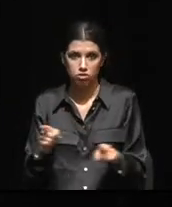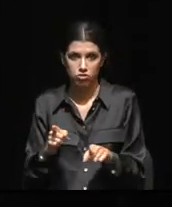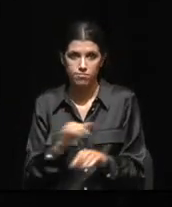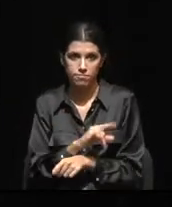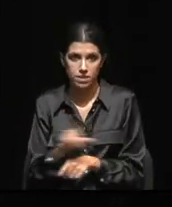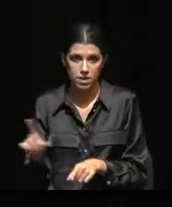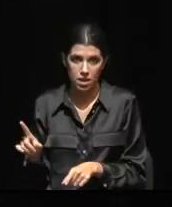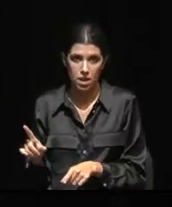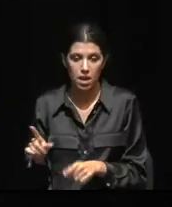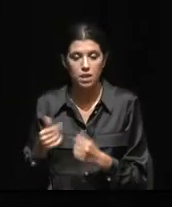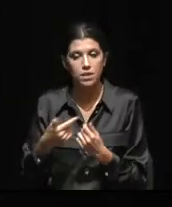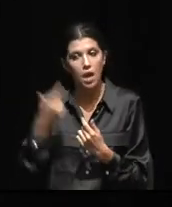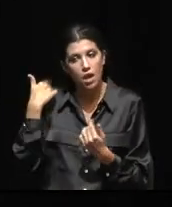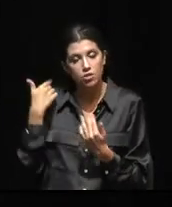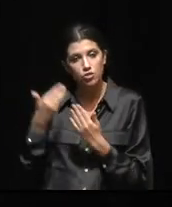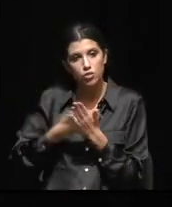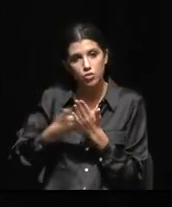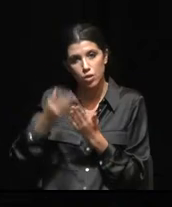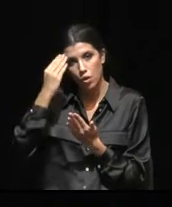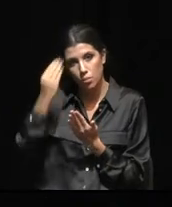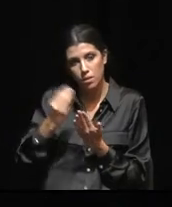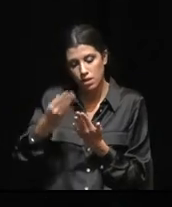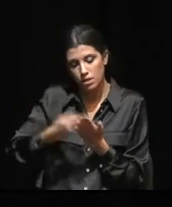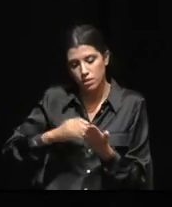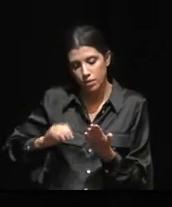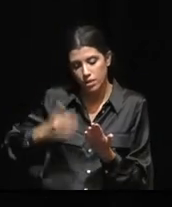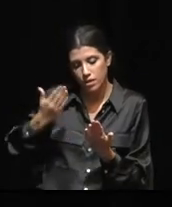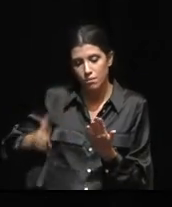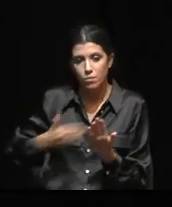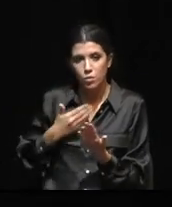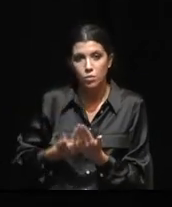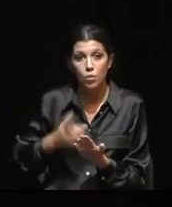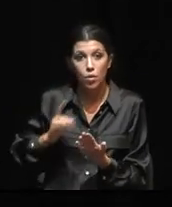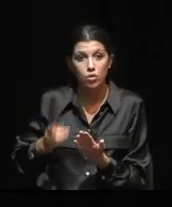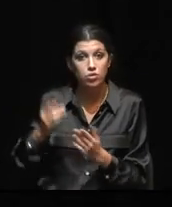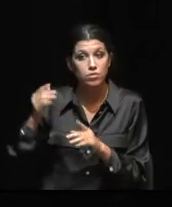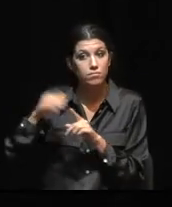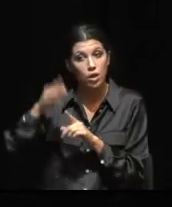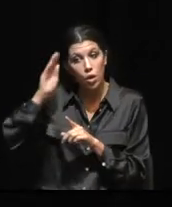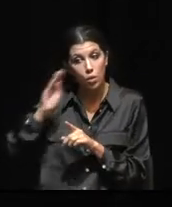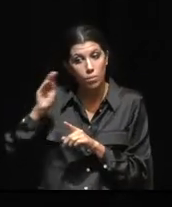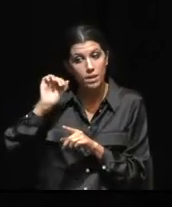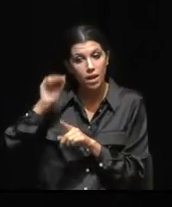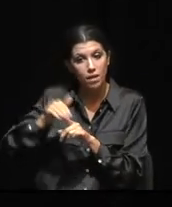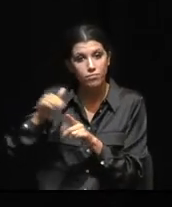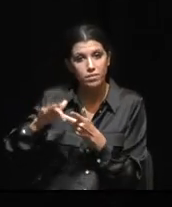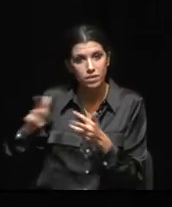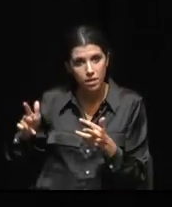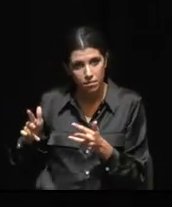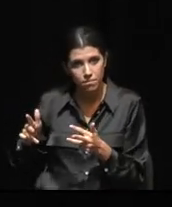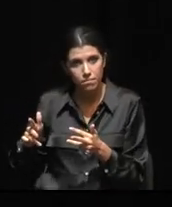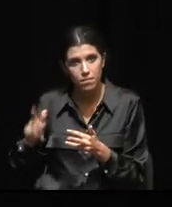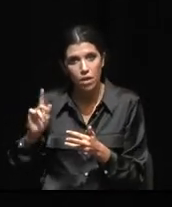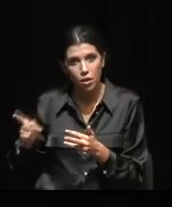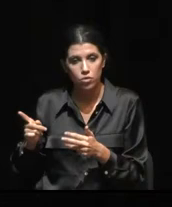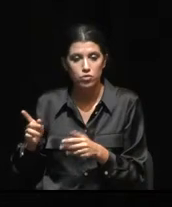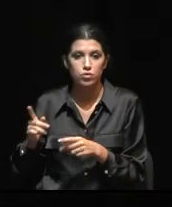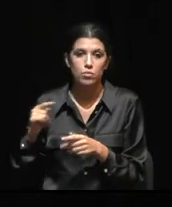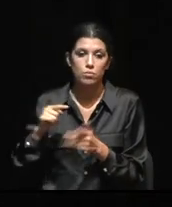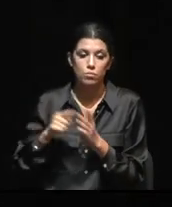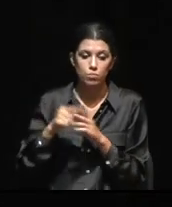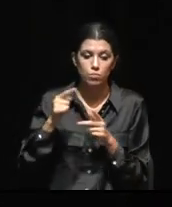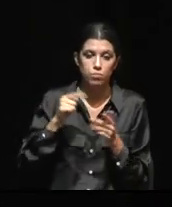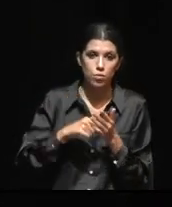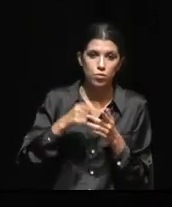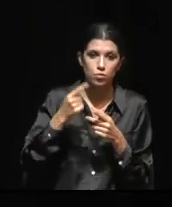então recomendação Inicial propunham recomendar à Câmara que para além dos pontos 1 e